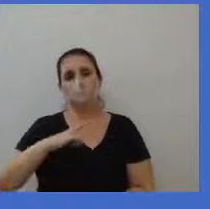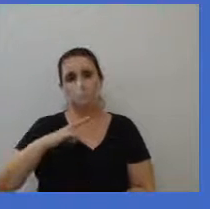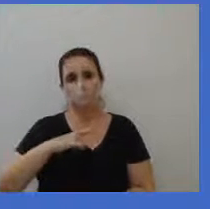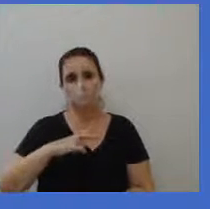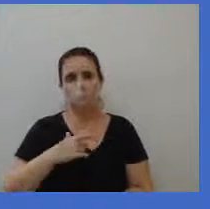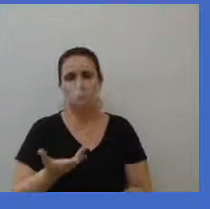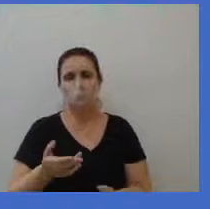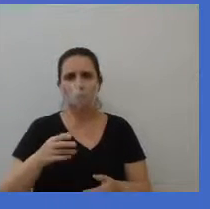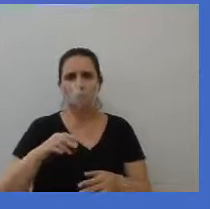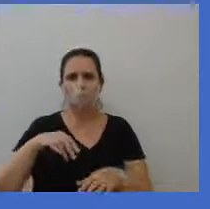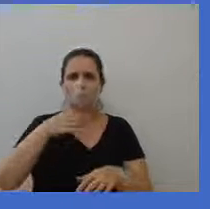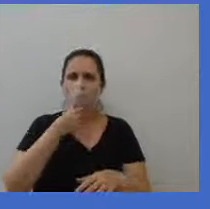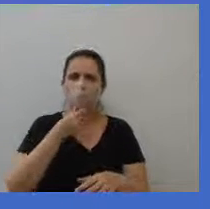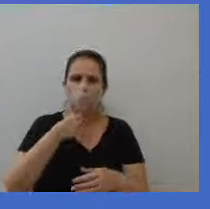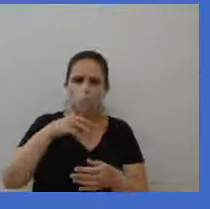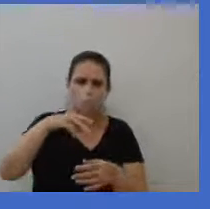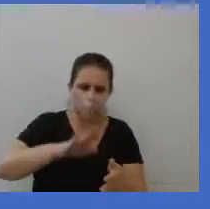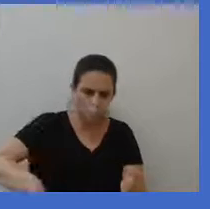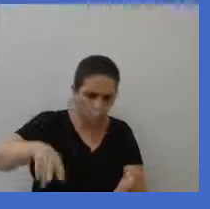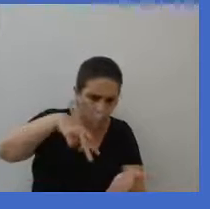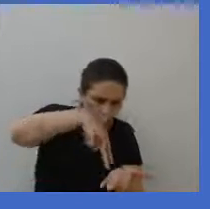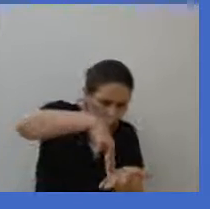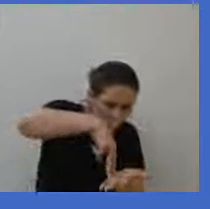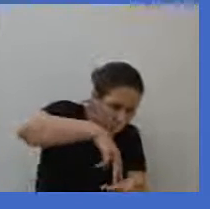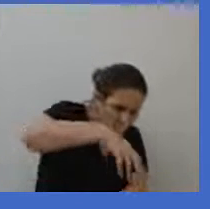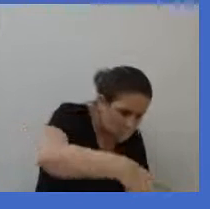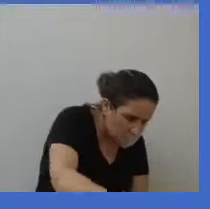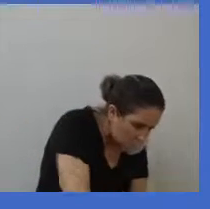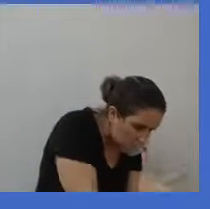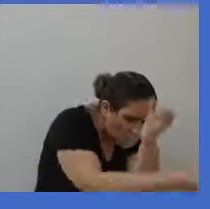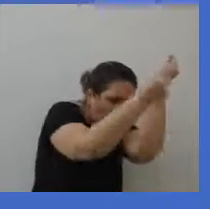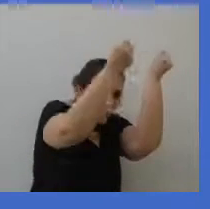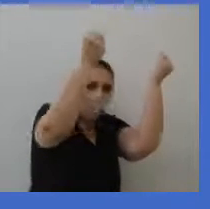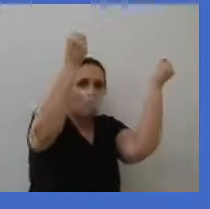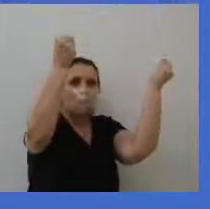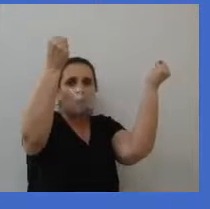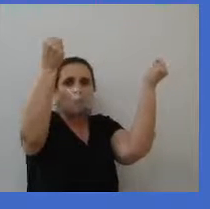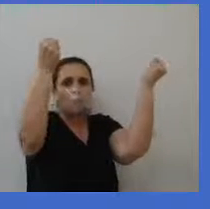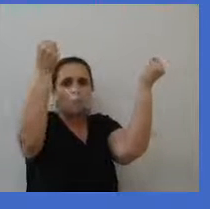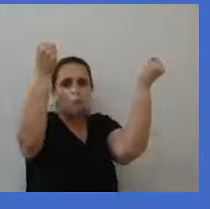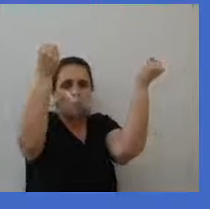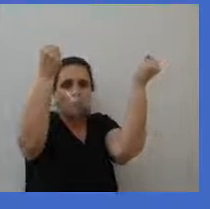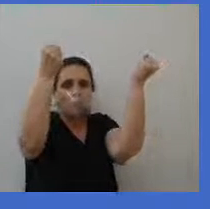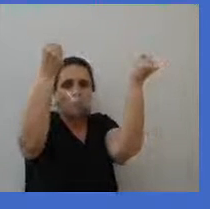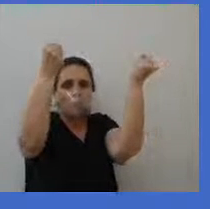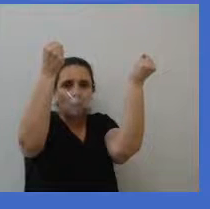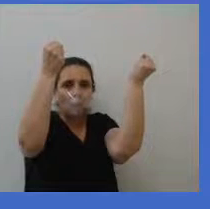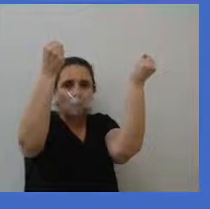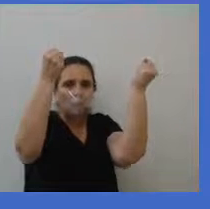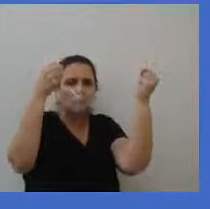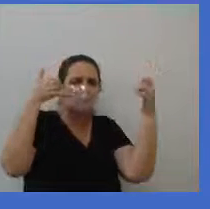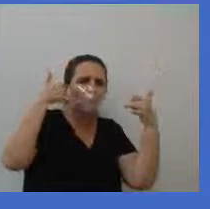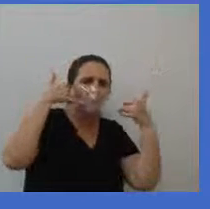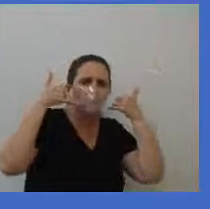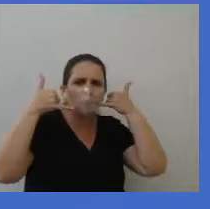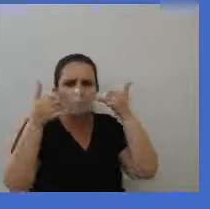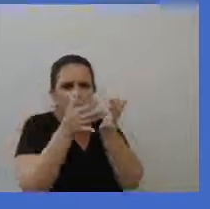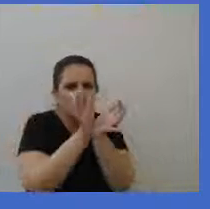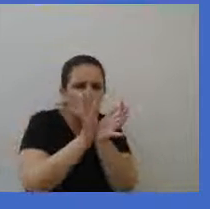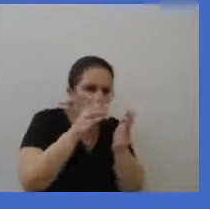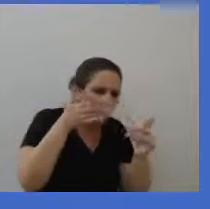não verbal. Aqui, agora nós temos que falar o que é semiose. É uma palavra